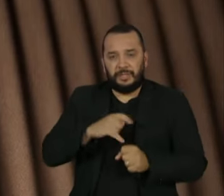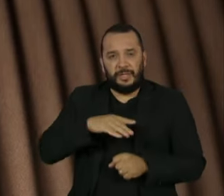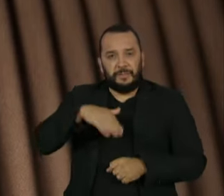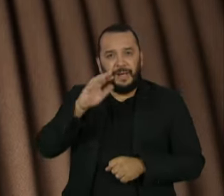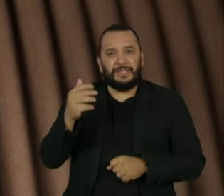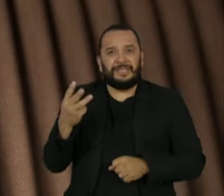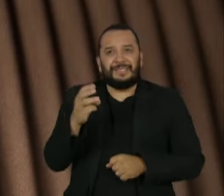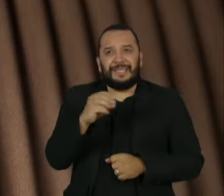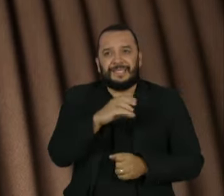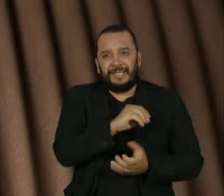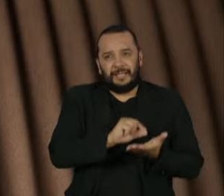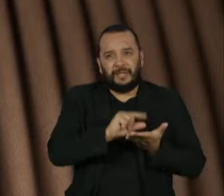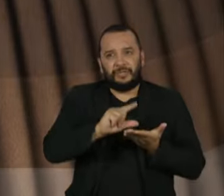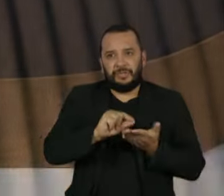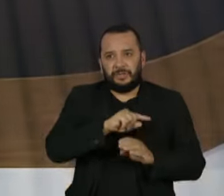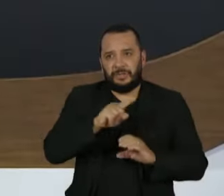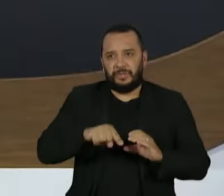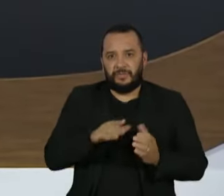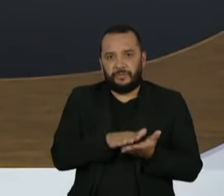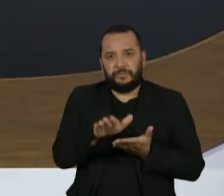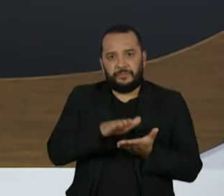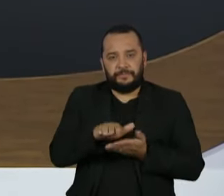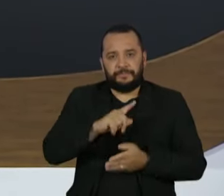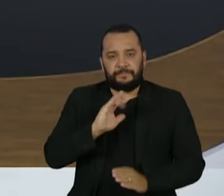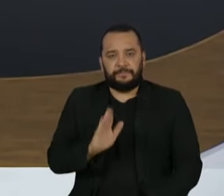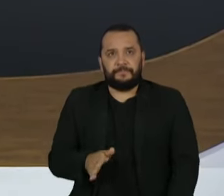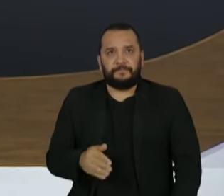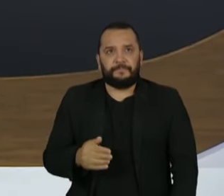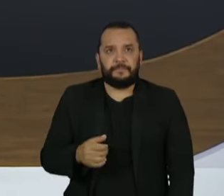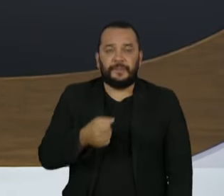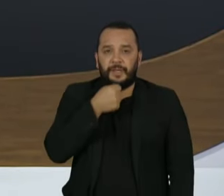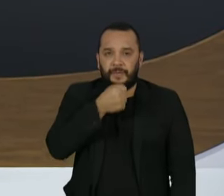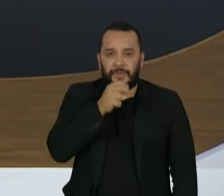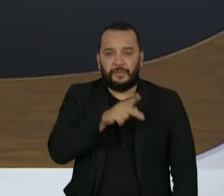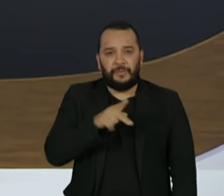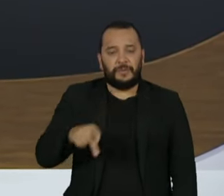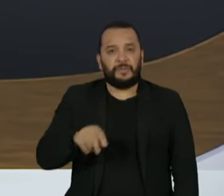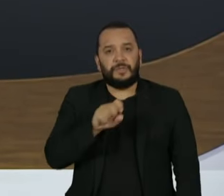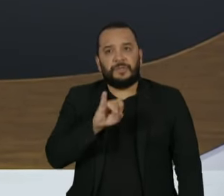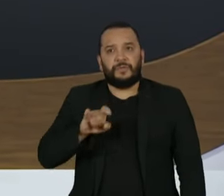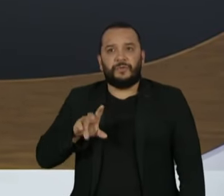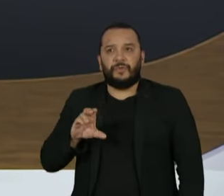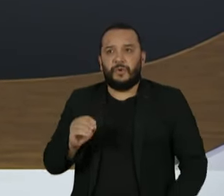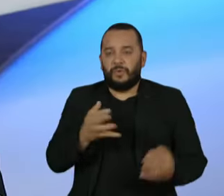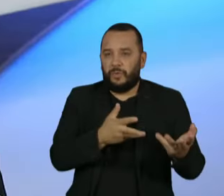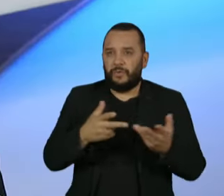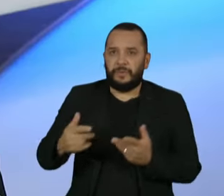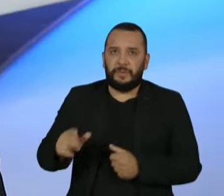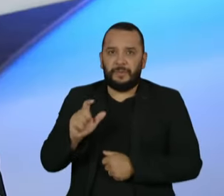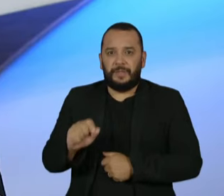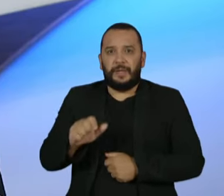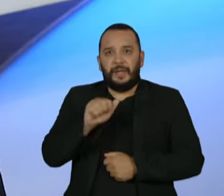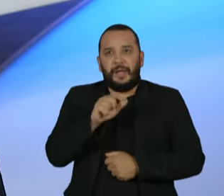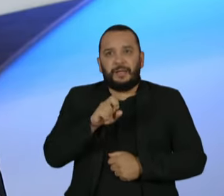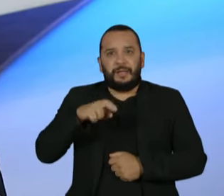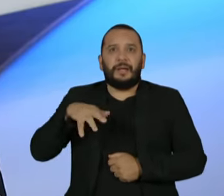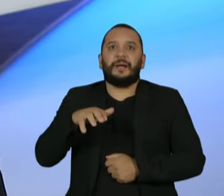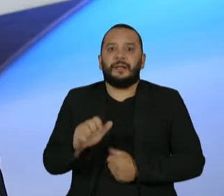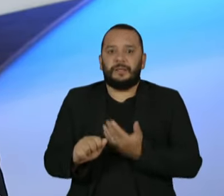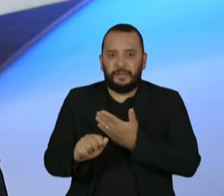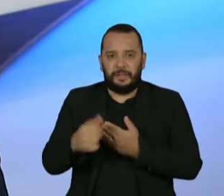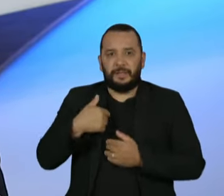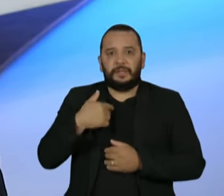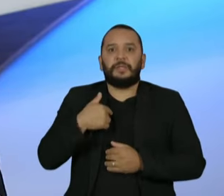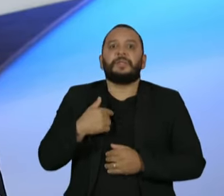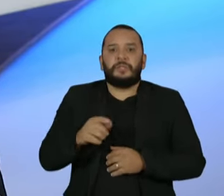científicos publicados para entrevistar o professor Silvio Meira nós convidamos Adriana Salles